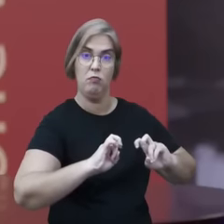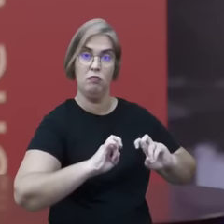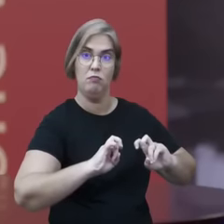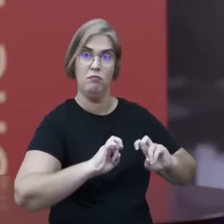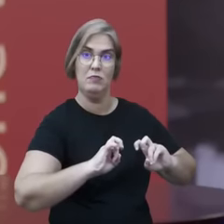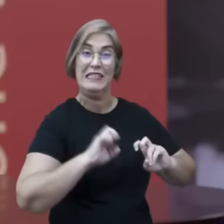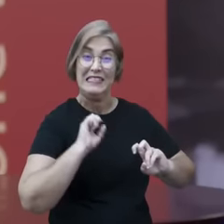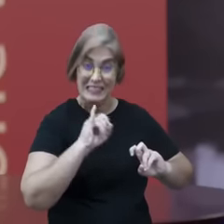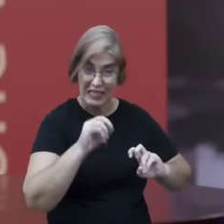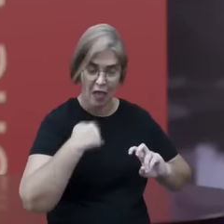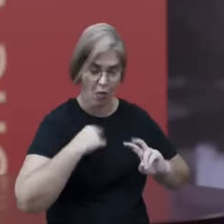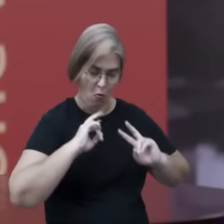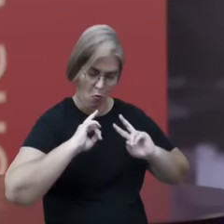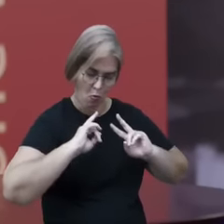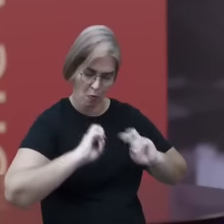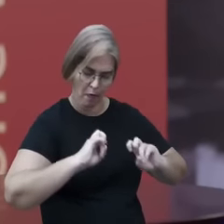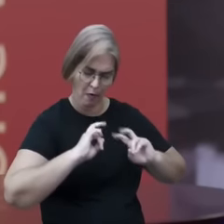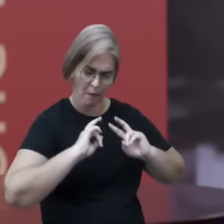e reconhecendo